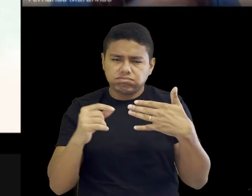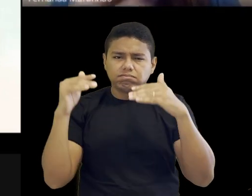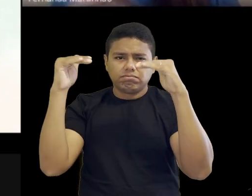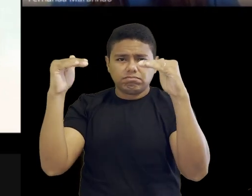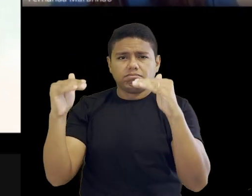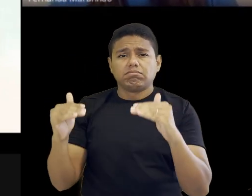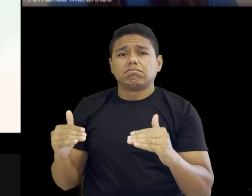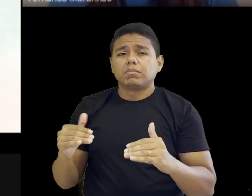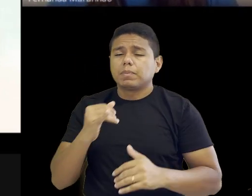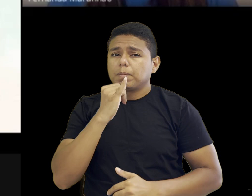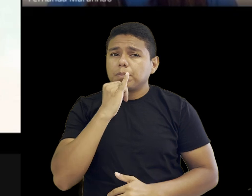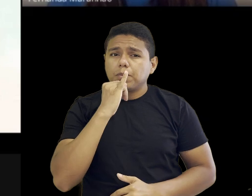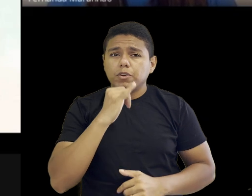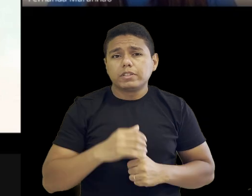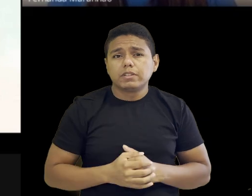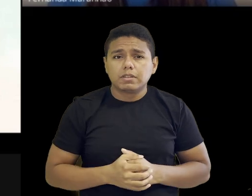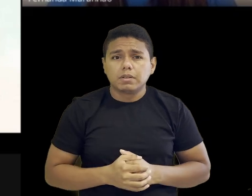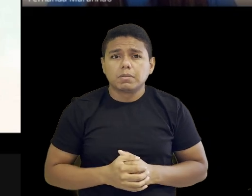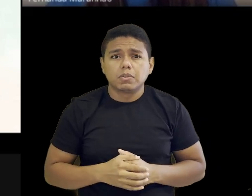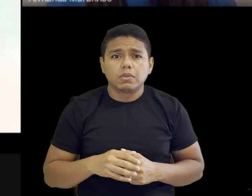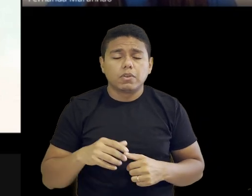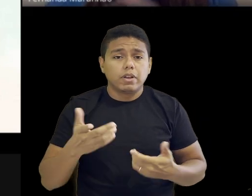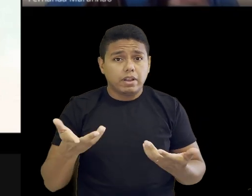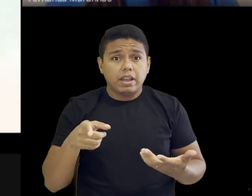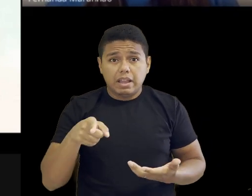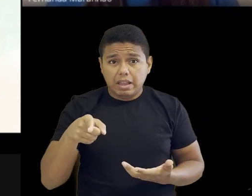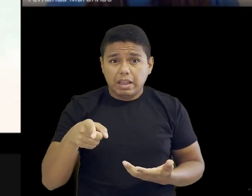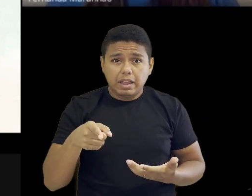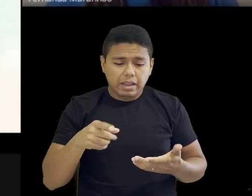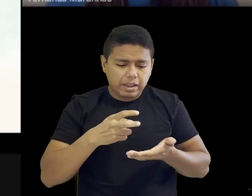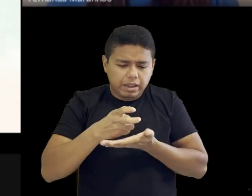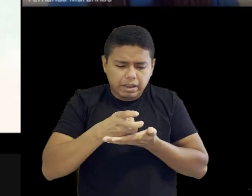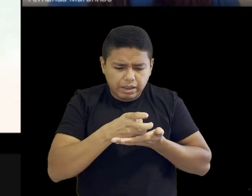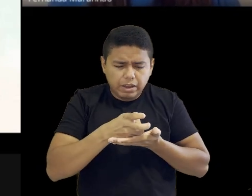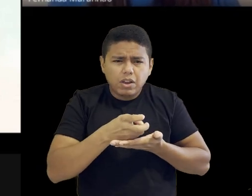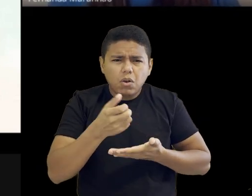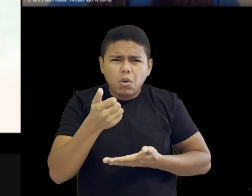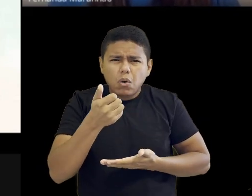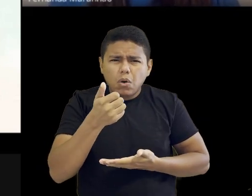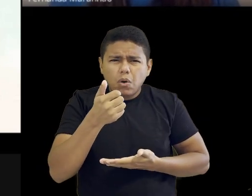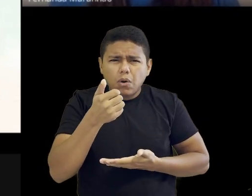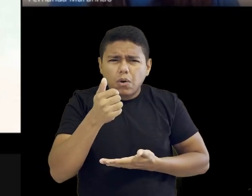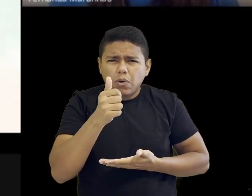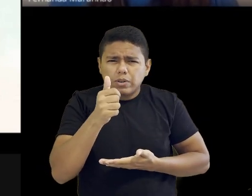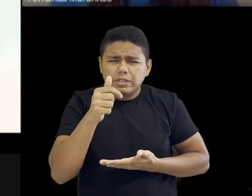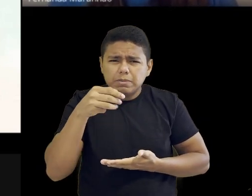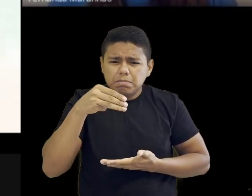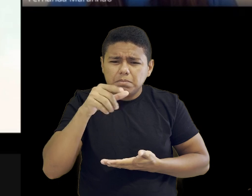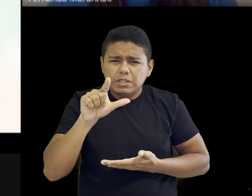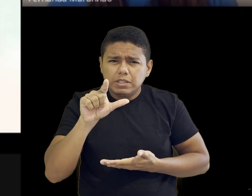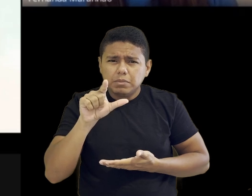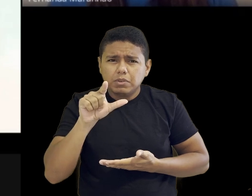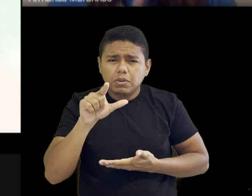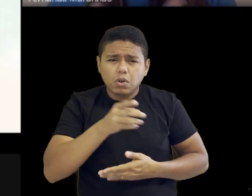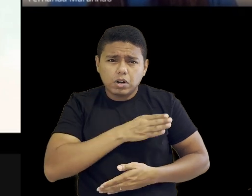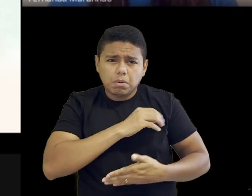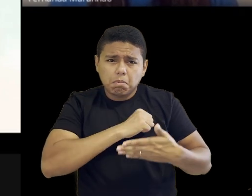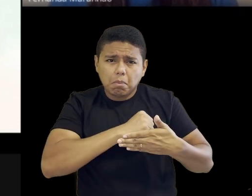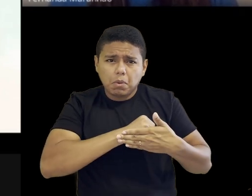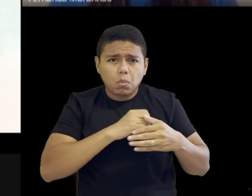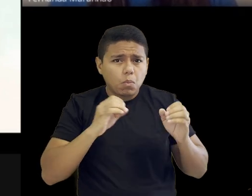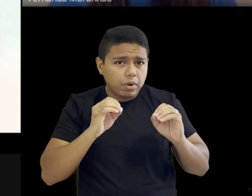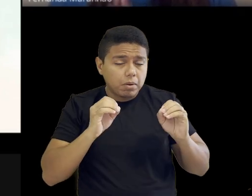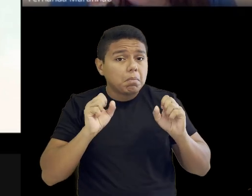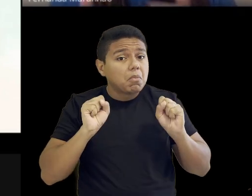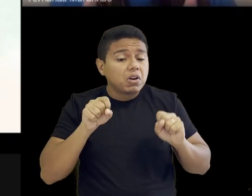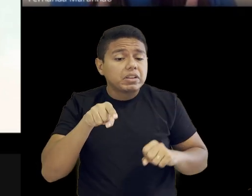Então, existem vários critérios, como, por exemplo, o embrião que tem menos de 7 milímetros e o coração ainda não está batendo. Bem, pode ser